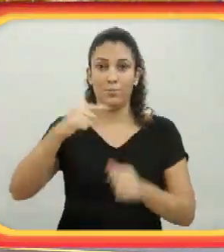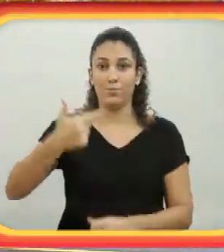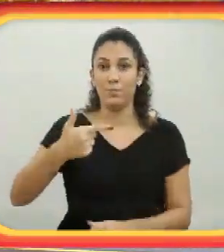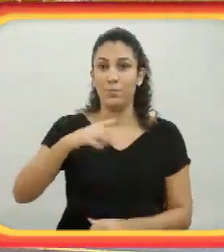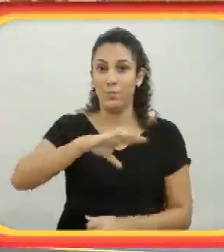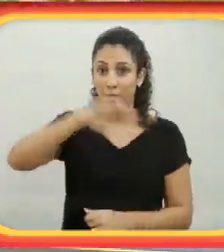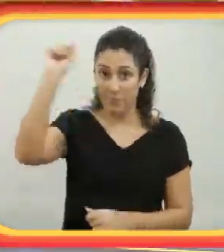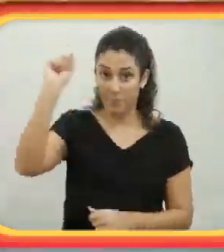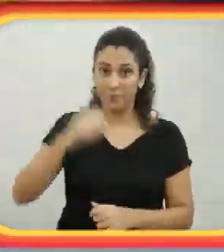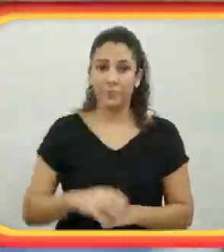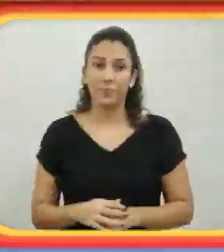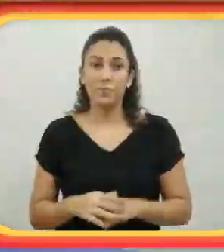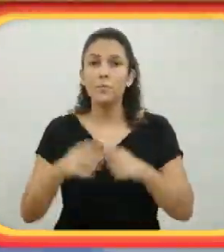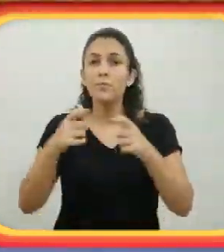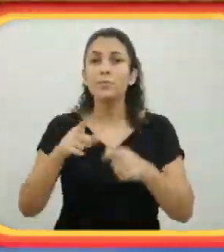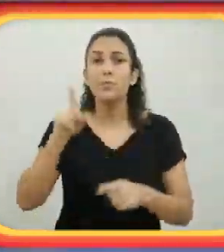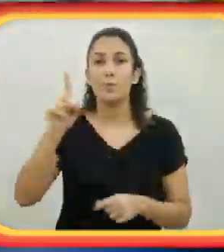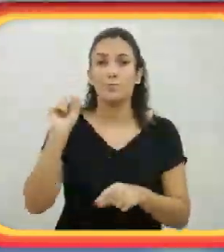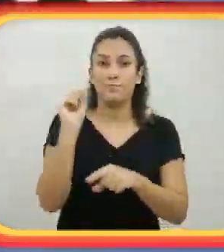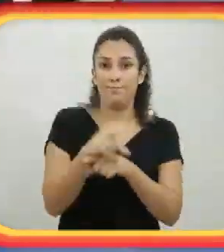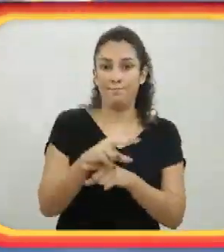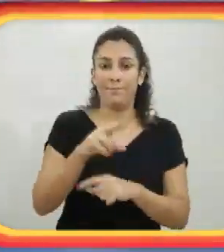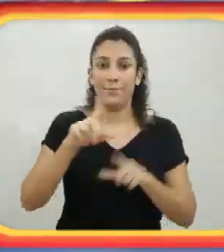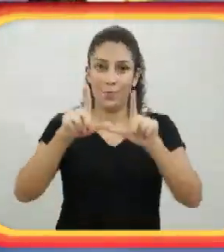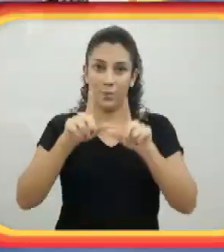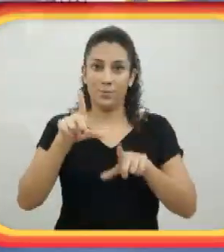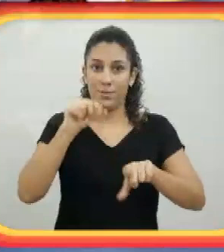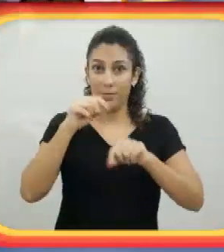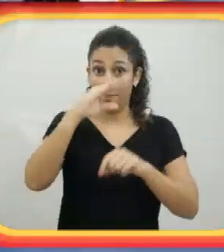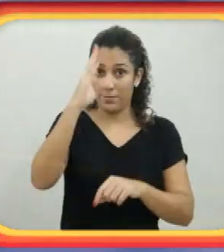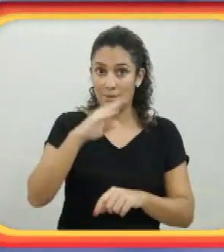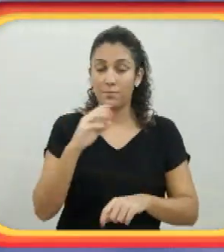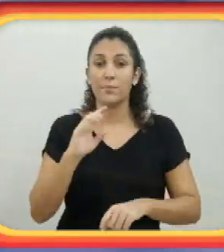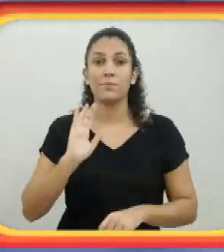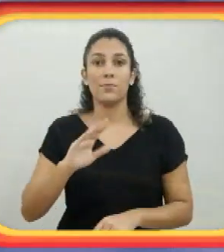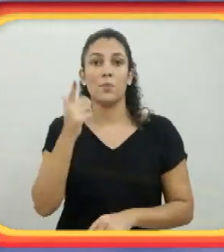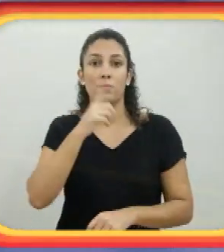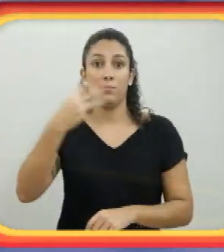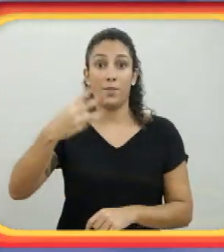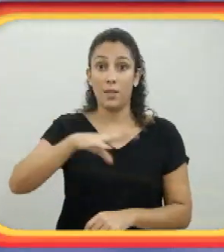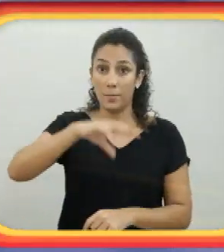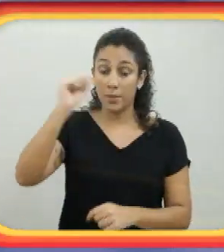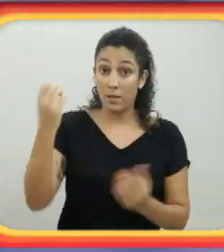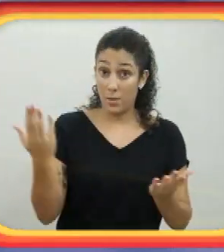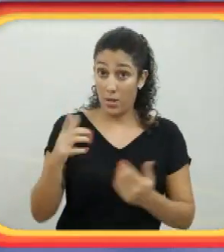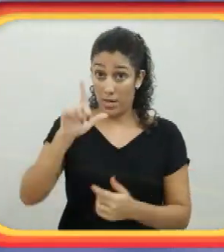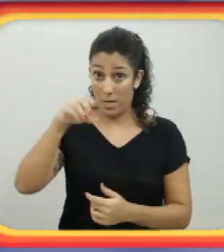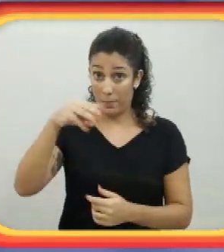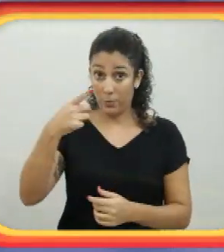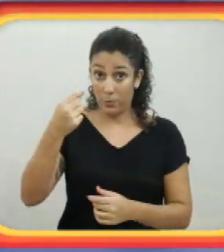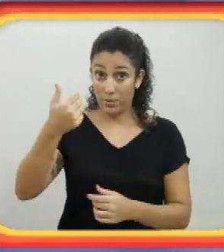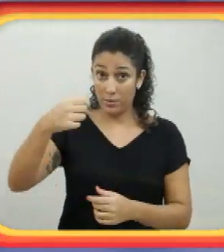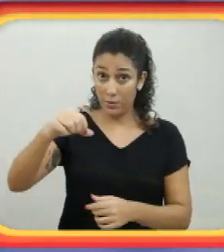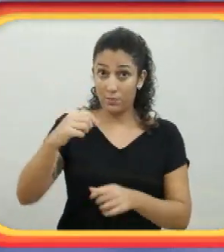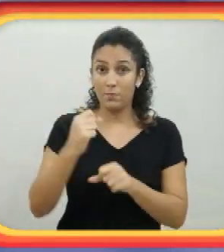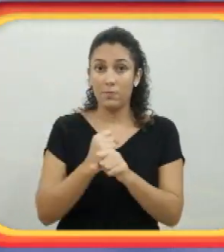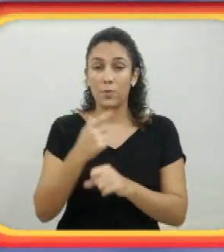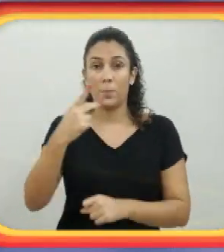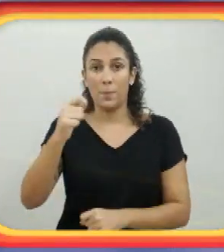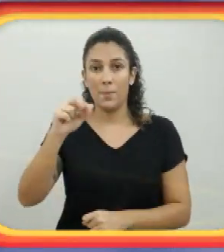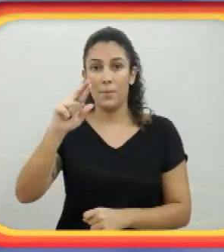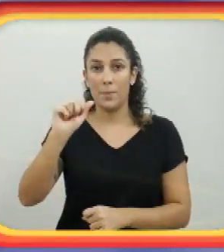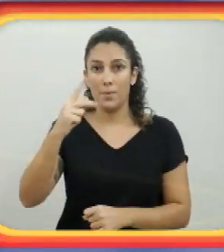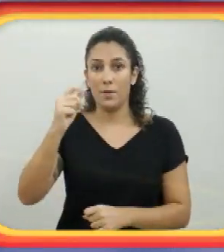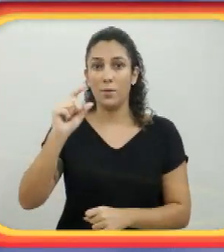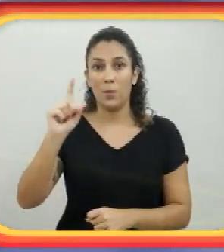bicampeão mundial, conquistando a vaga para Tóquio. A seleção brasileira se tornou tricampeão agora em Lima, né, 2019,